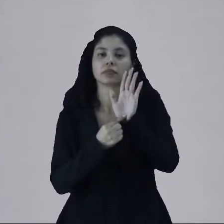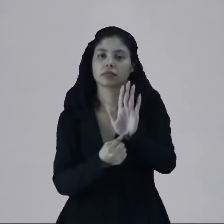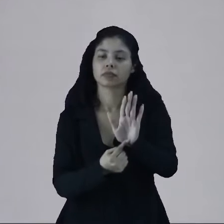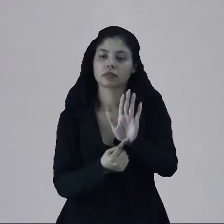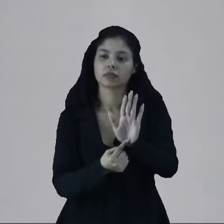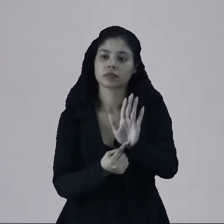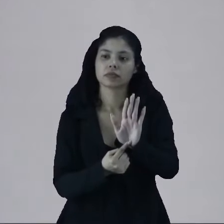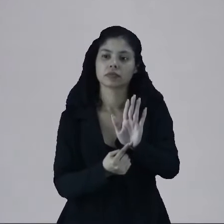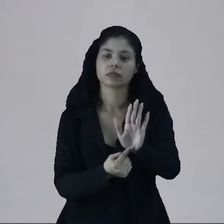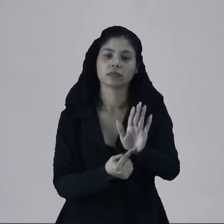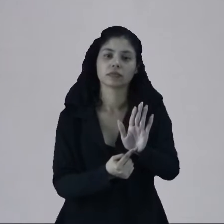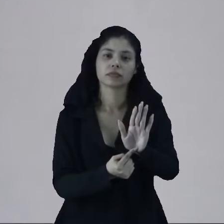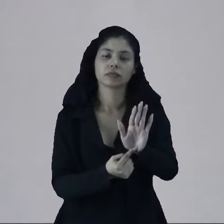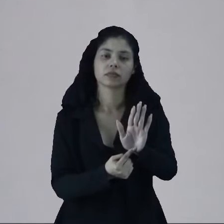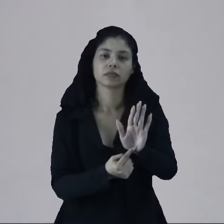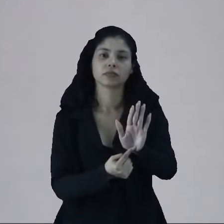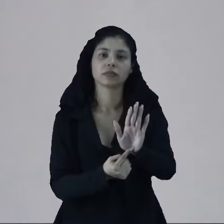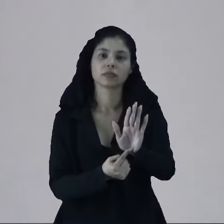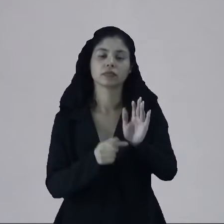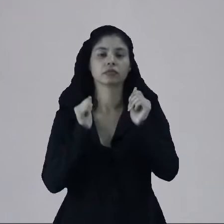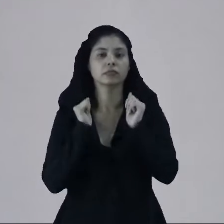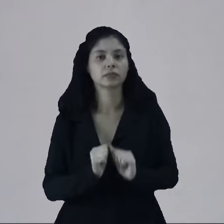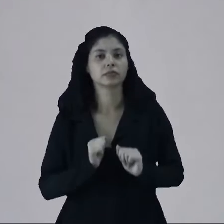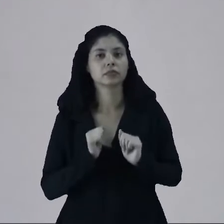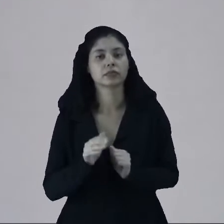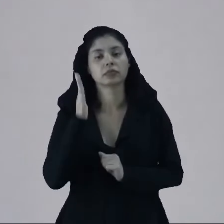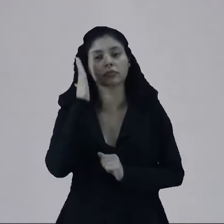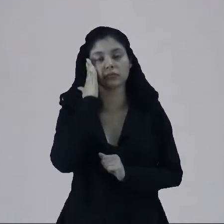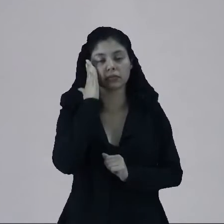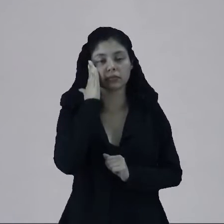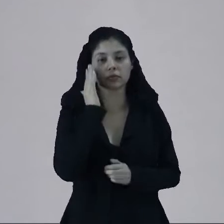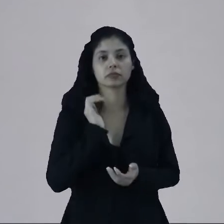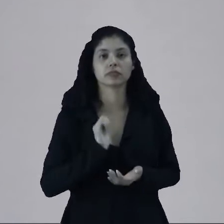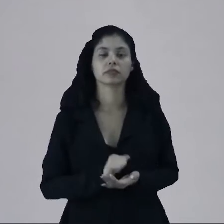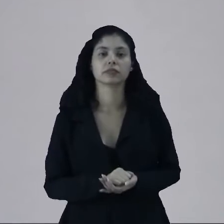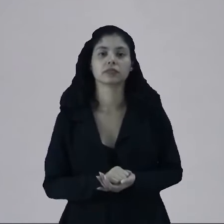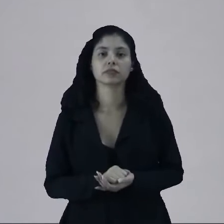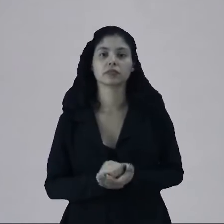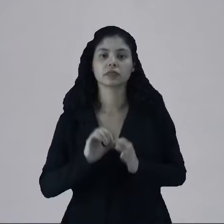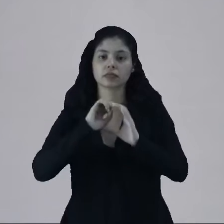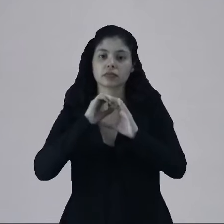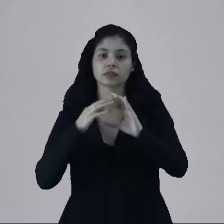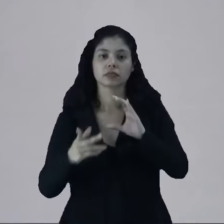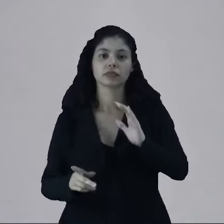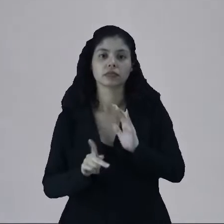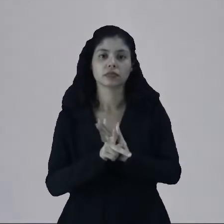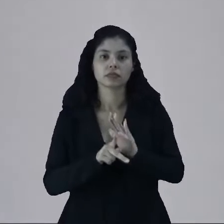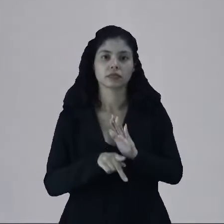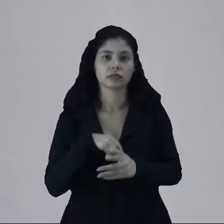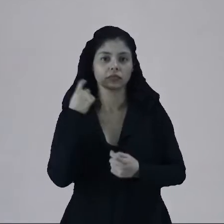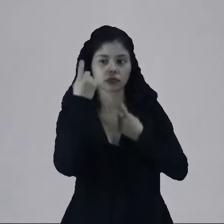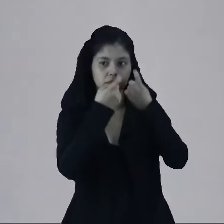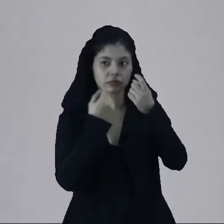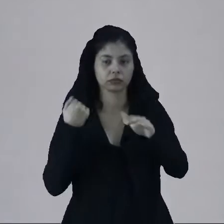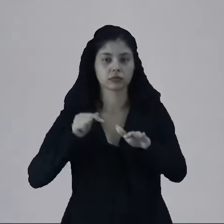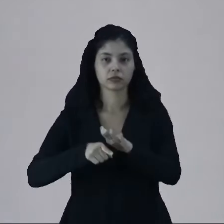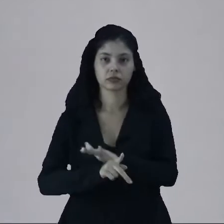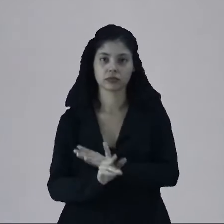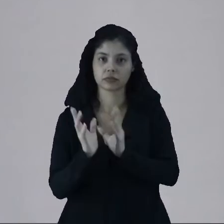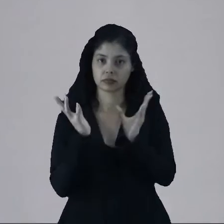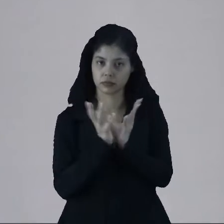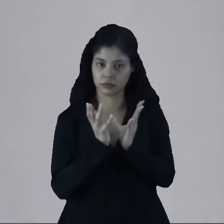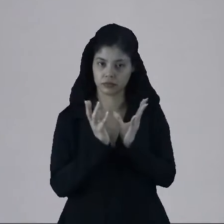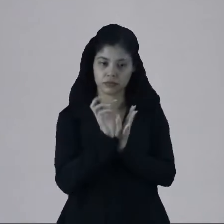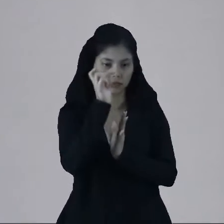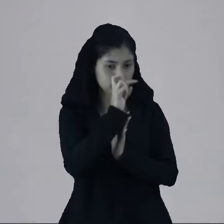demonstrativa, é como se fosse um modelo para eu poder entender as características que vão ser expressas dentro de um grupo